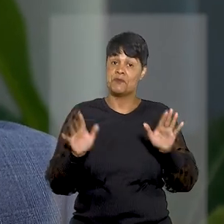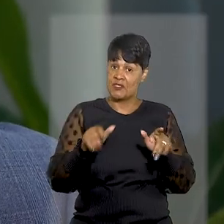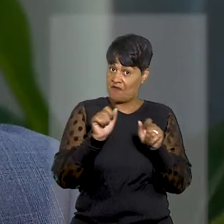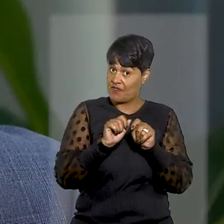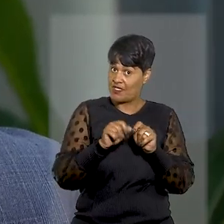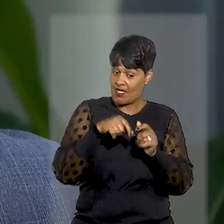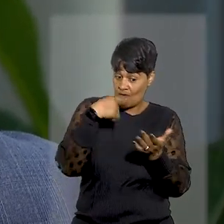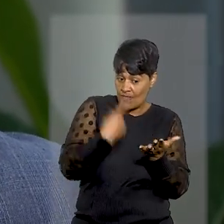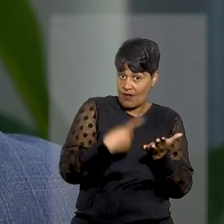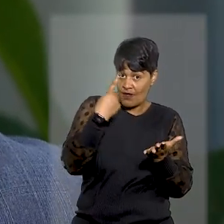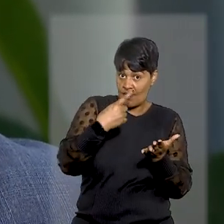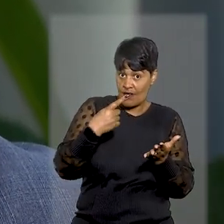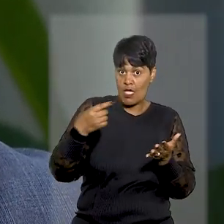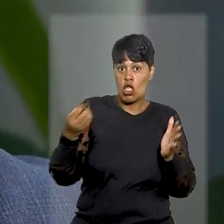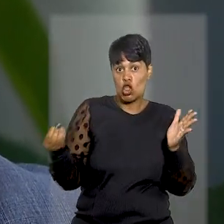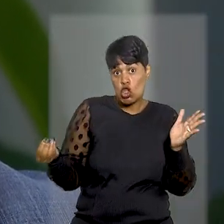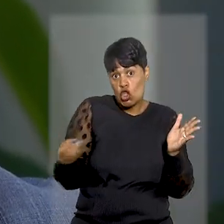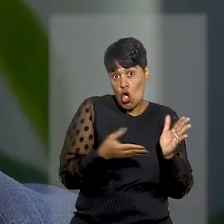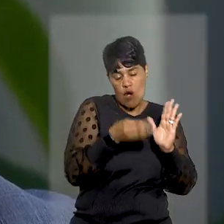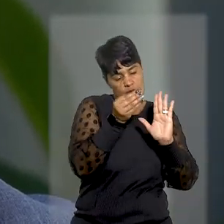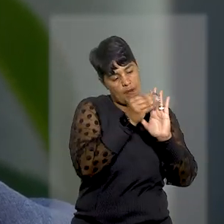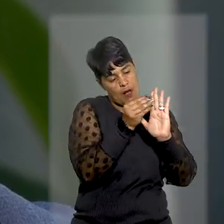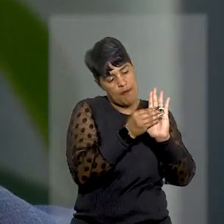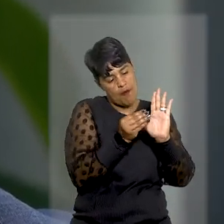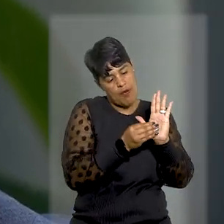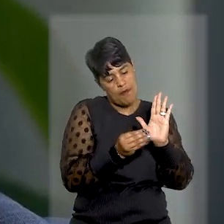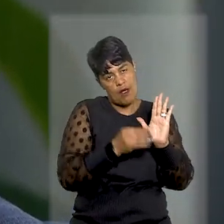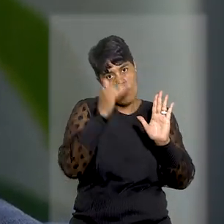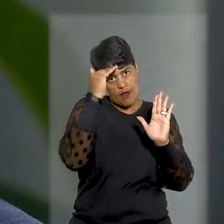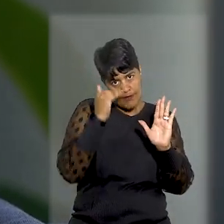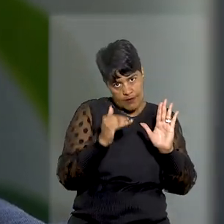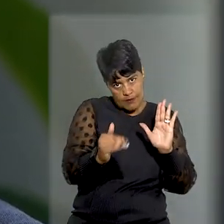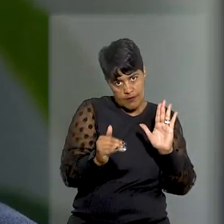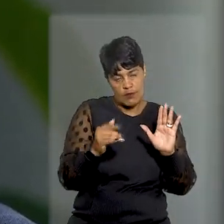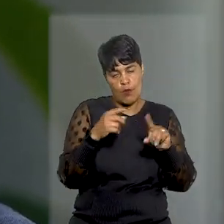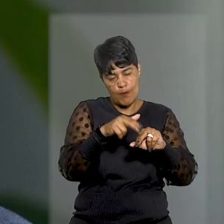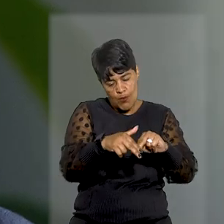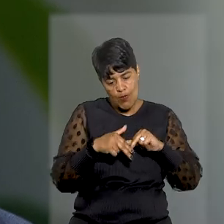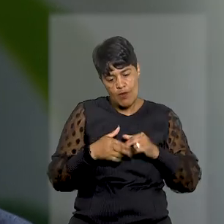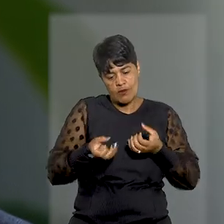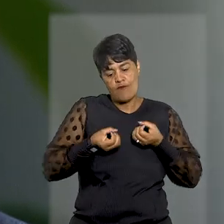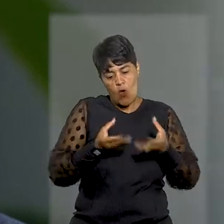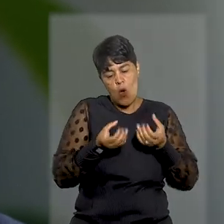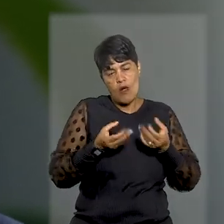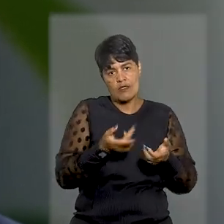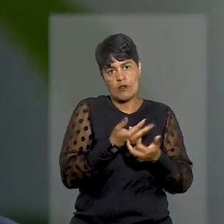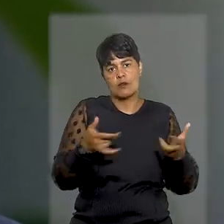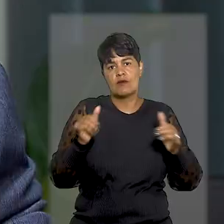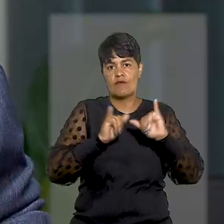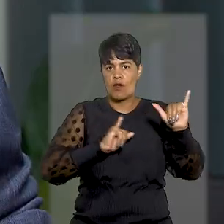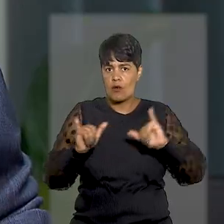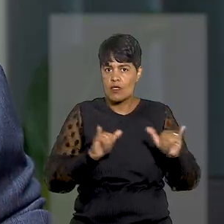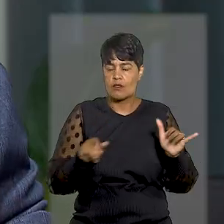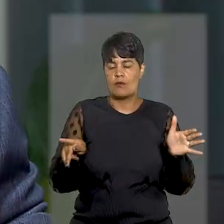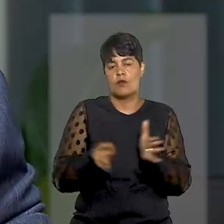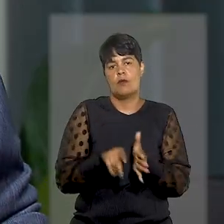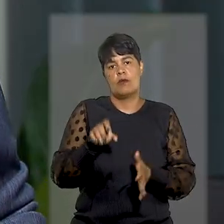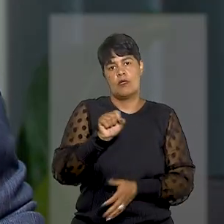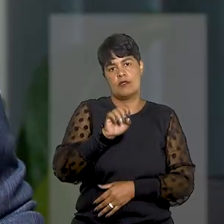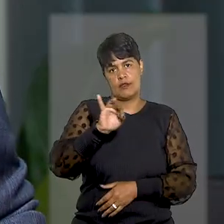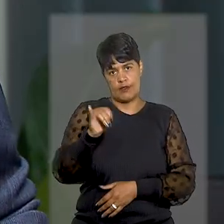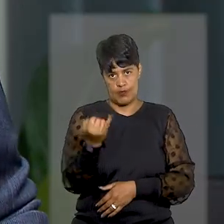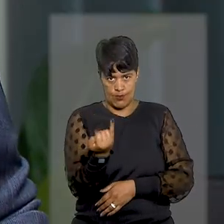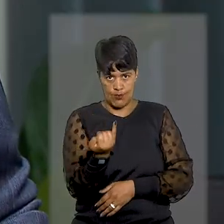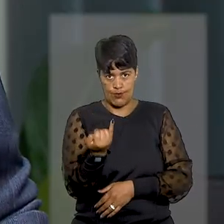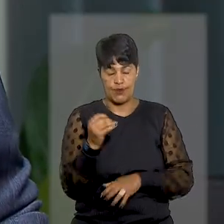foram editadas novas orientações com base nos dados fornecidos pelo STJ foi muito importante